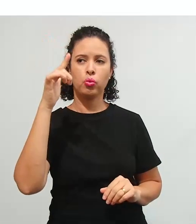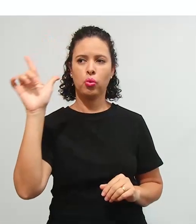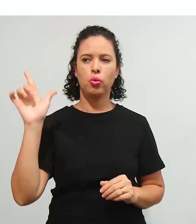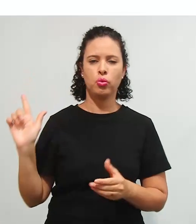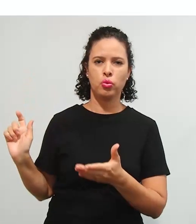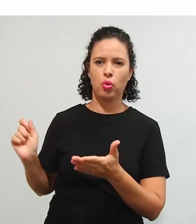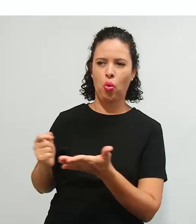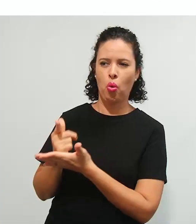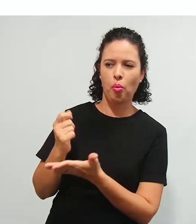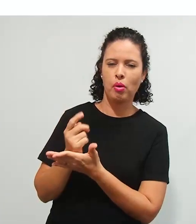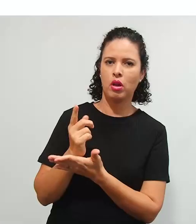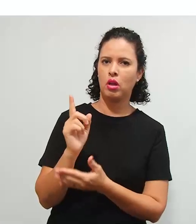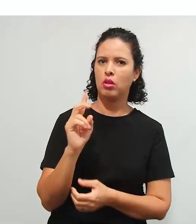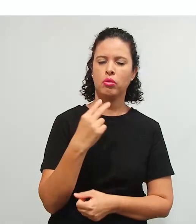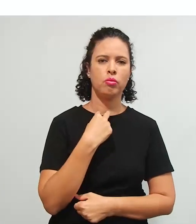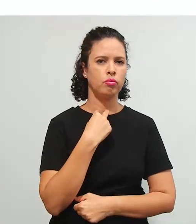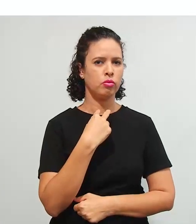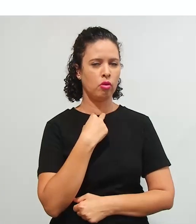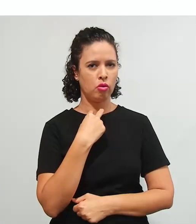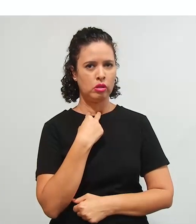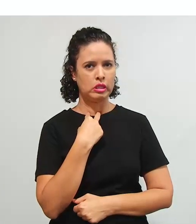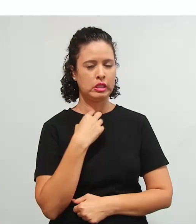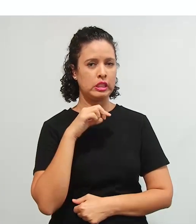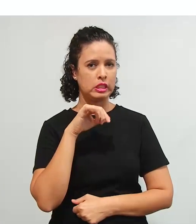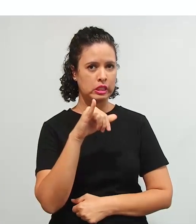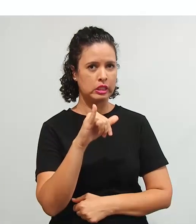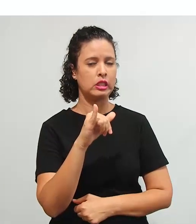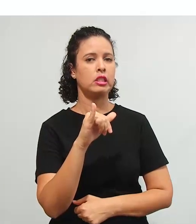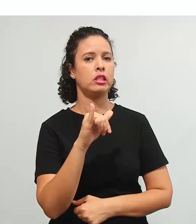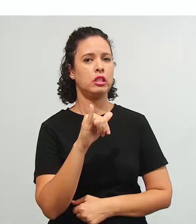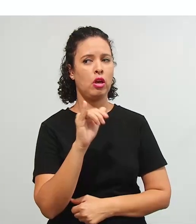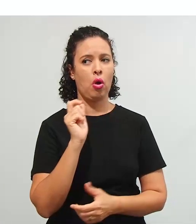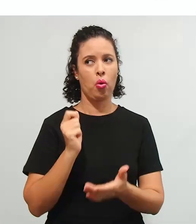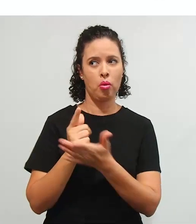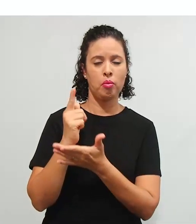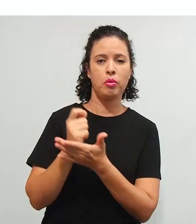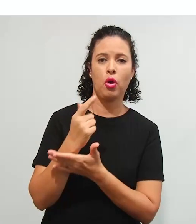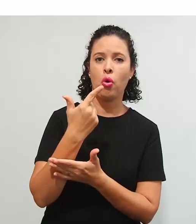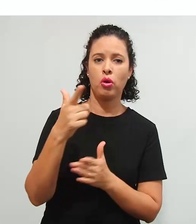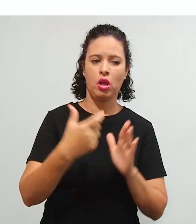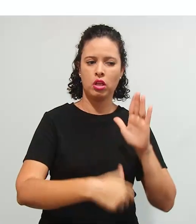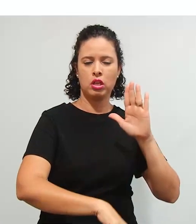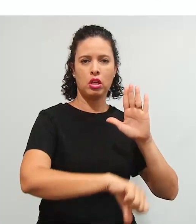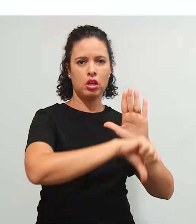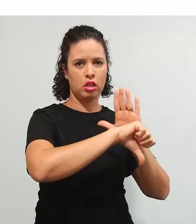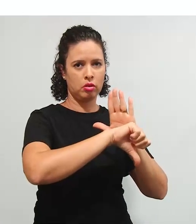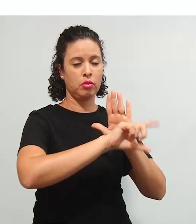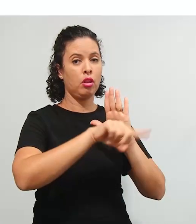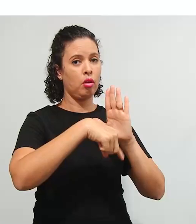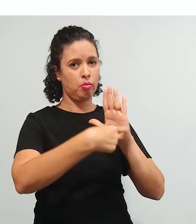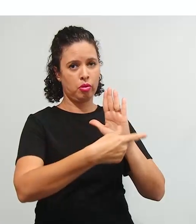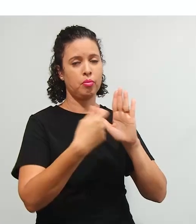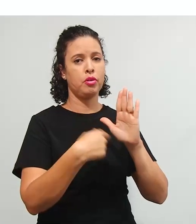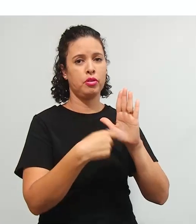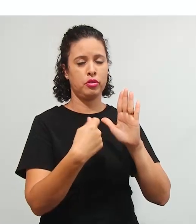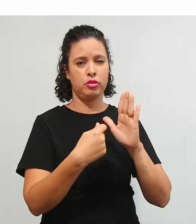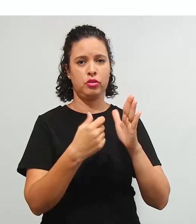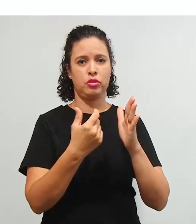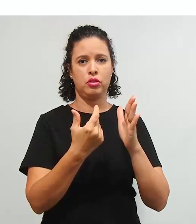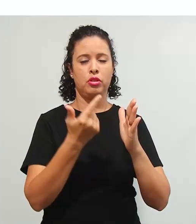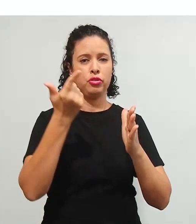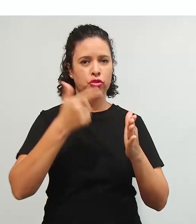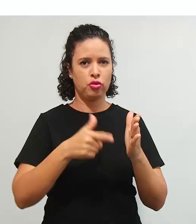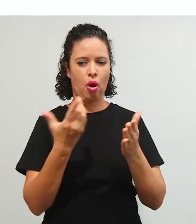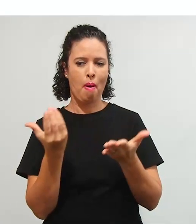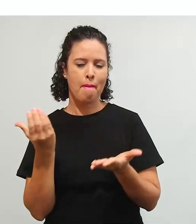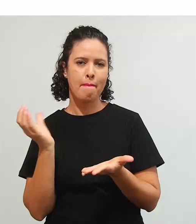ato de improbidade administrativa e vai ter que devolver do próprio bolso, certo? Então tem que atender às